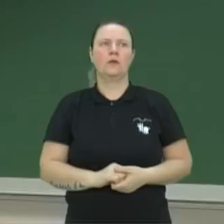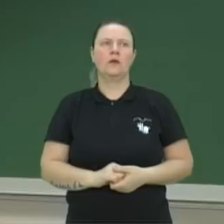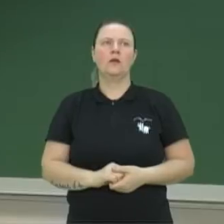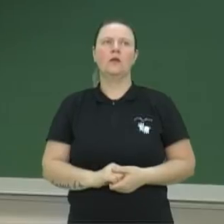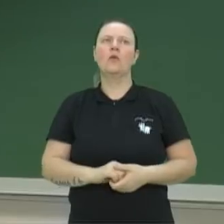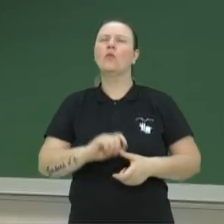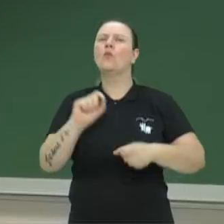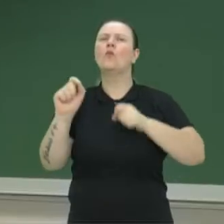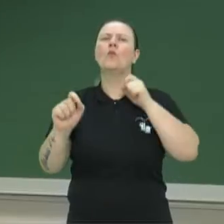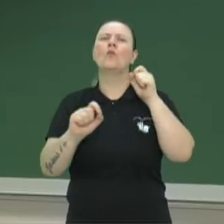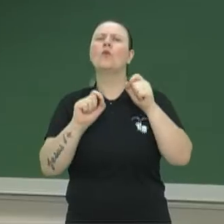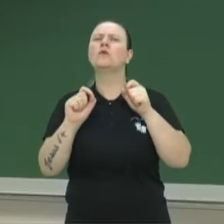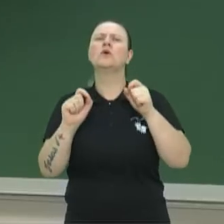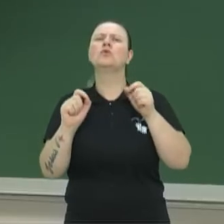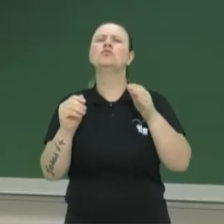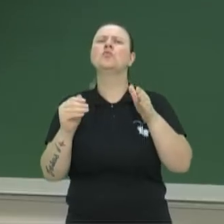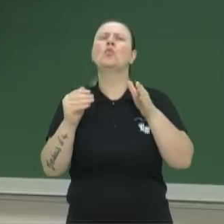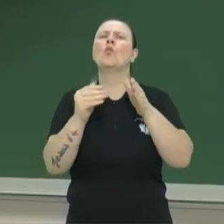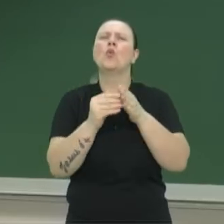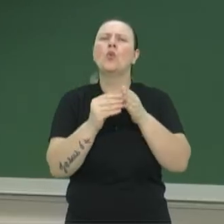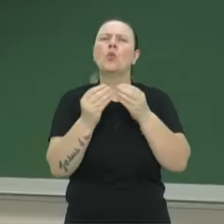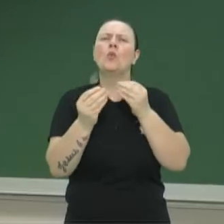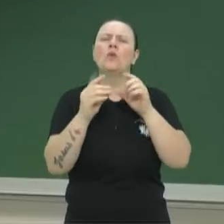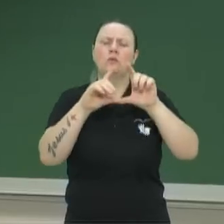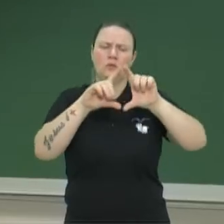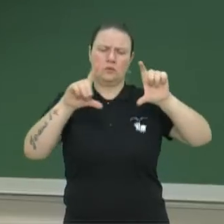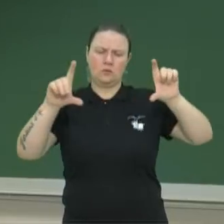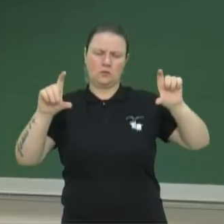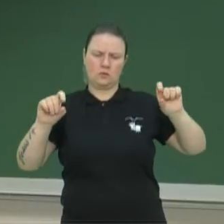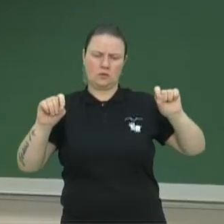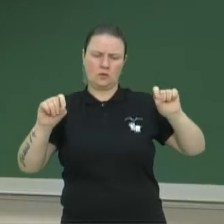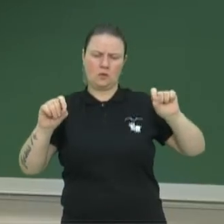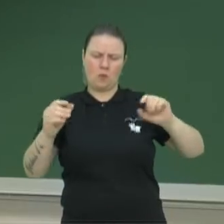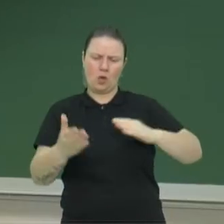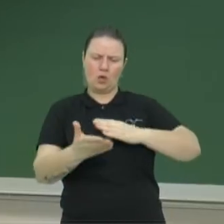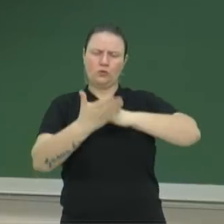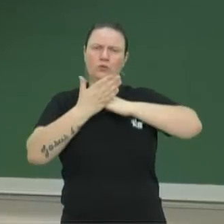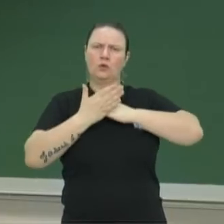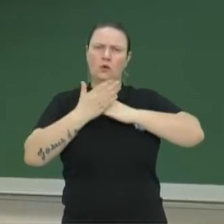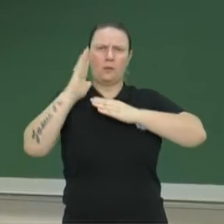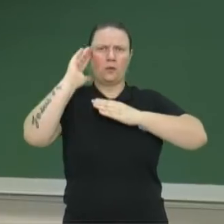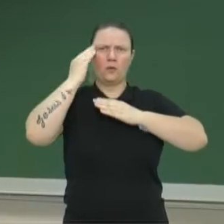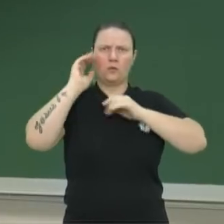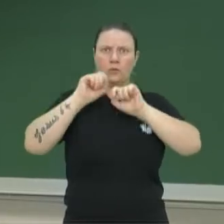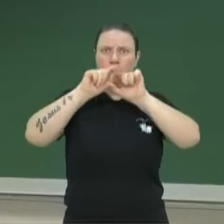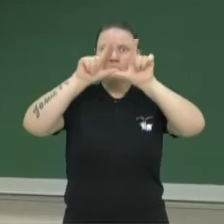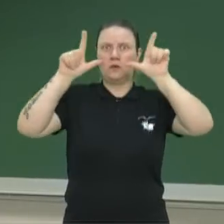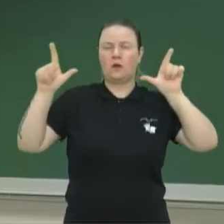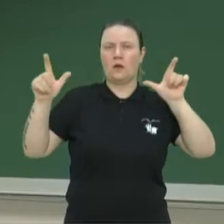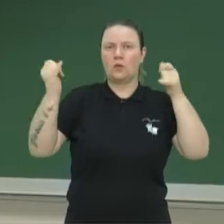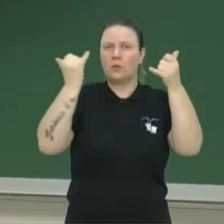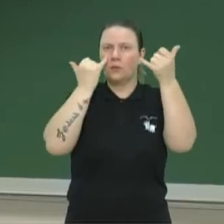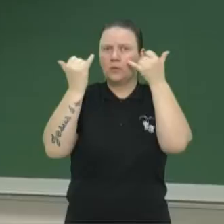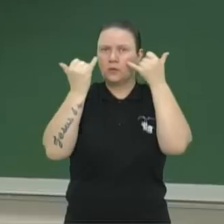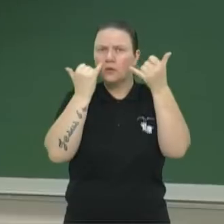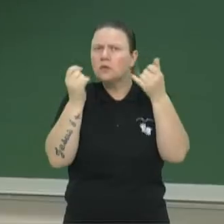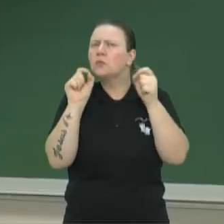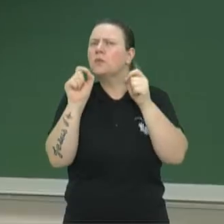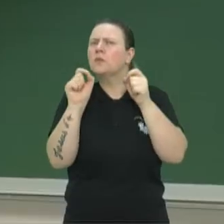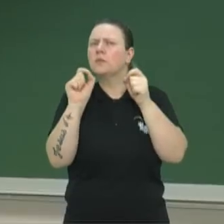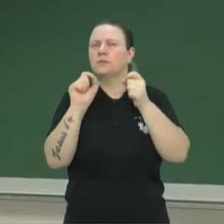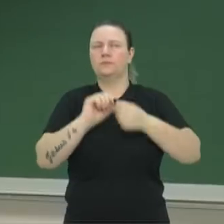Então, em que medida o subtítulo contribui, então, para a compreensão do fato noticiado? Vamos